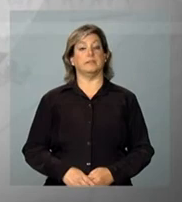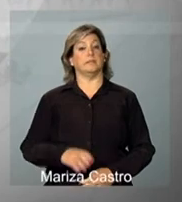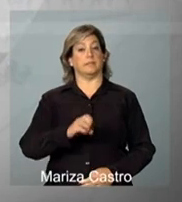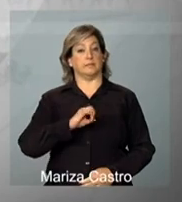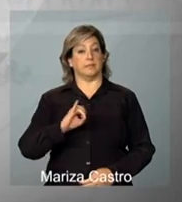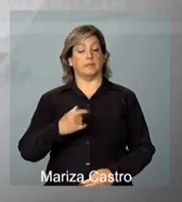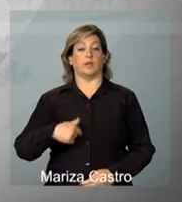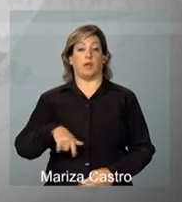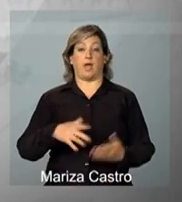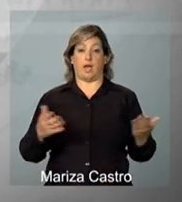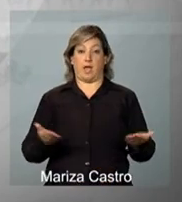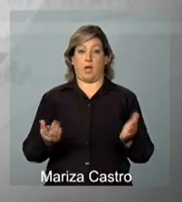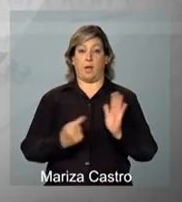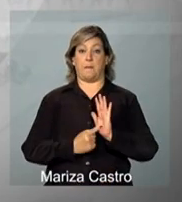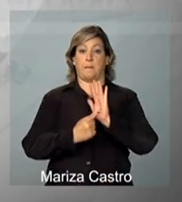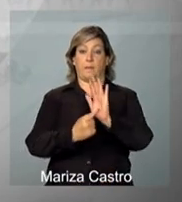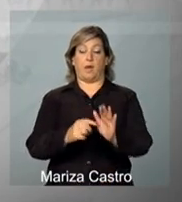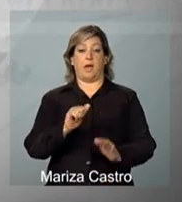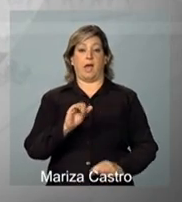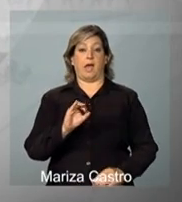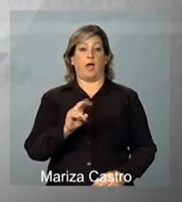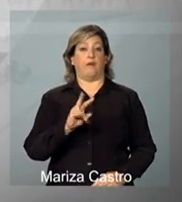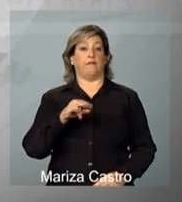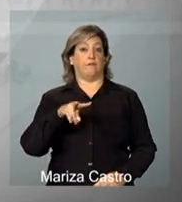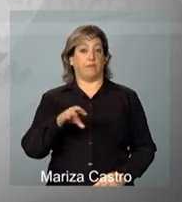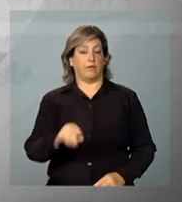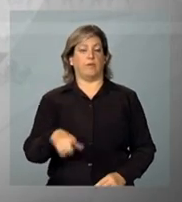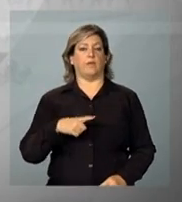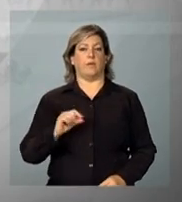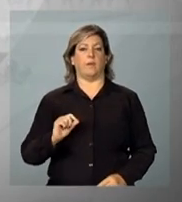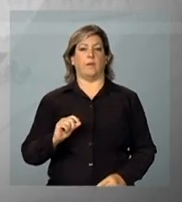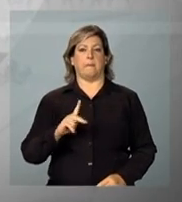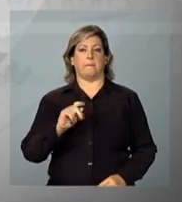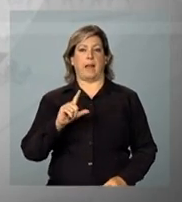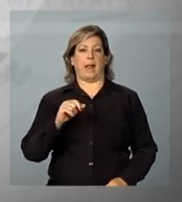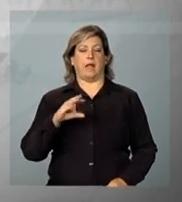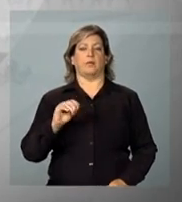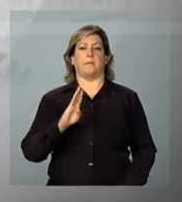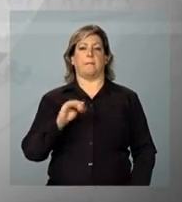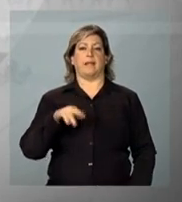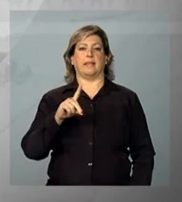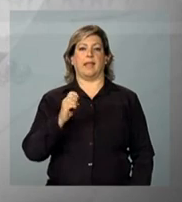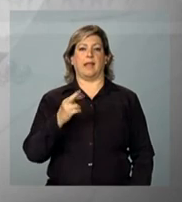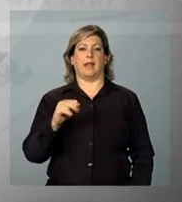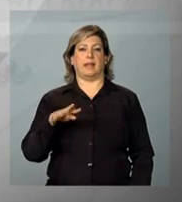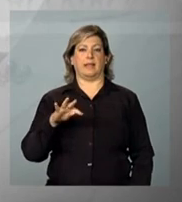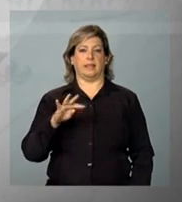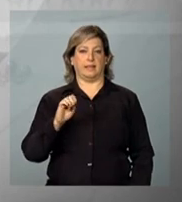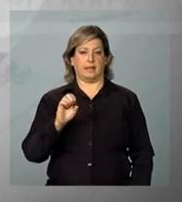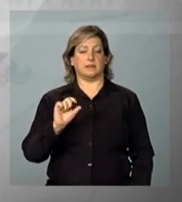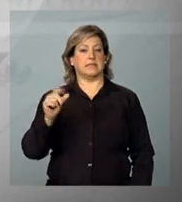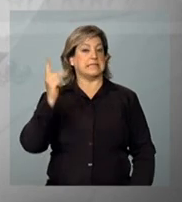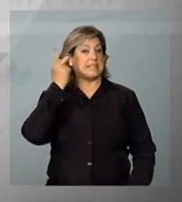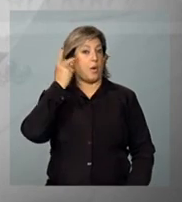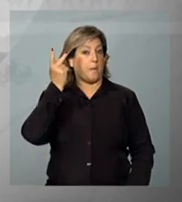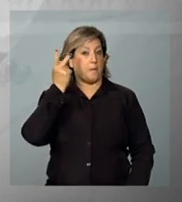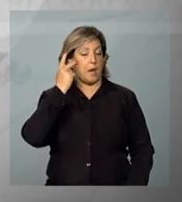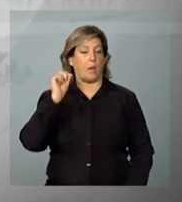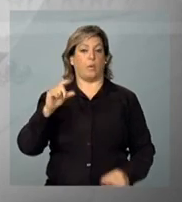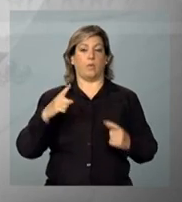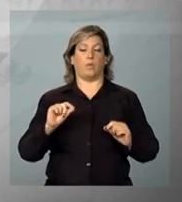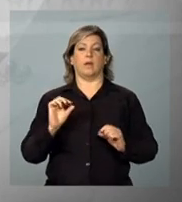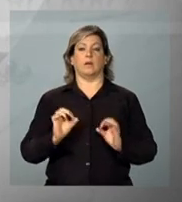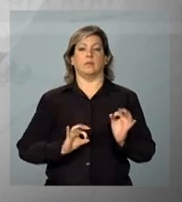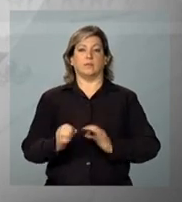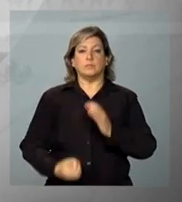Olá interrompemos a programação para transmitir ao vivo do Palácio dos Bandeirantes em São Paulo o lançamento do projeto